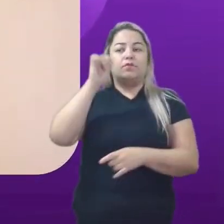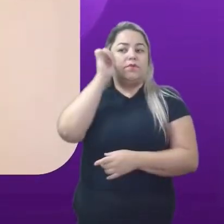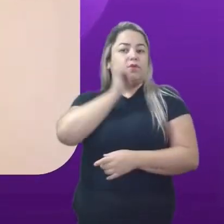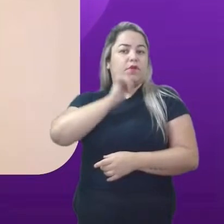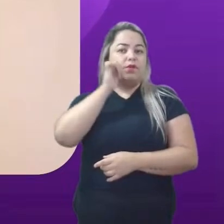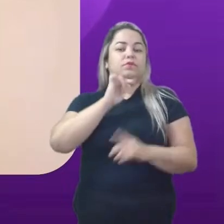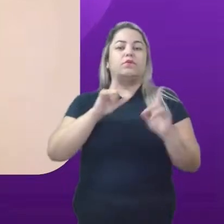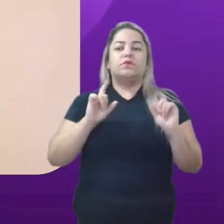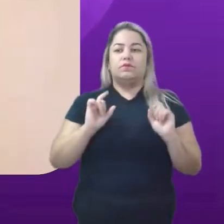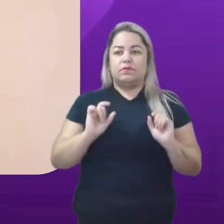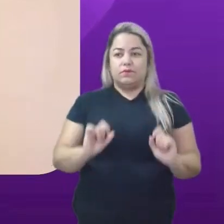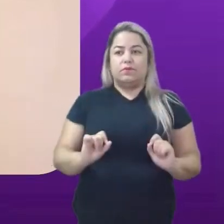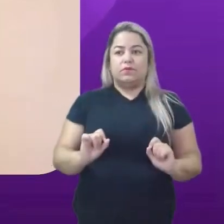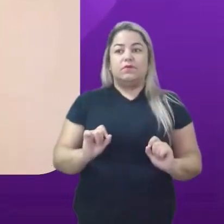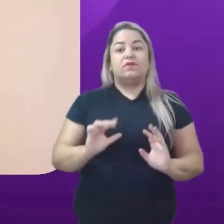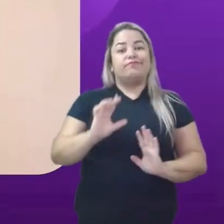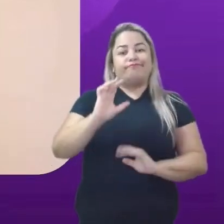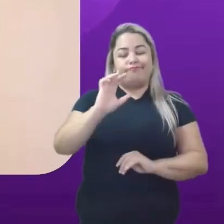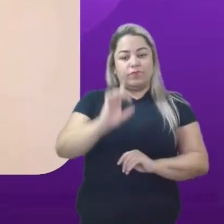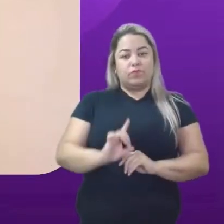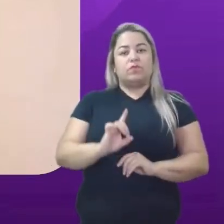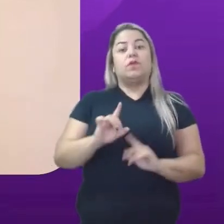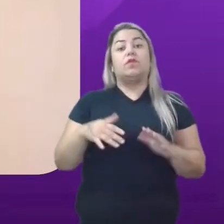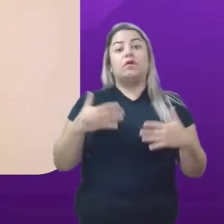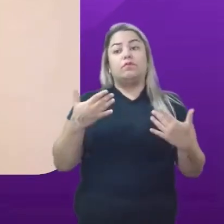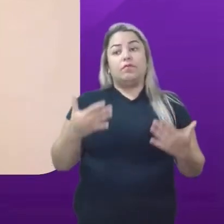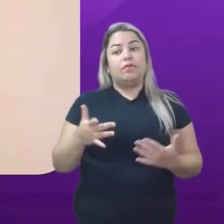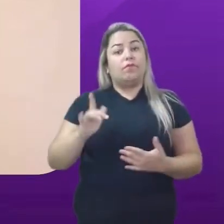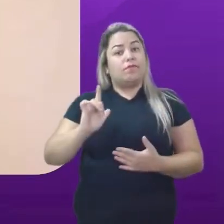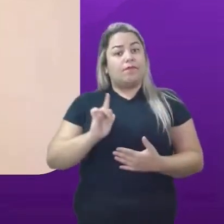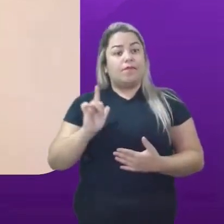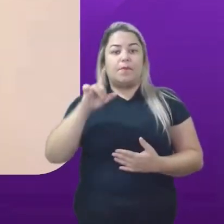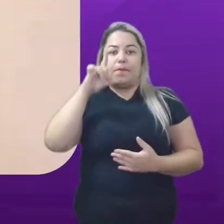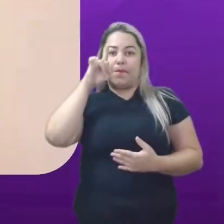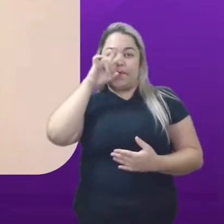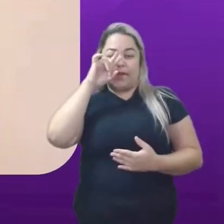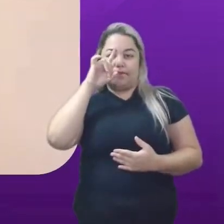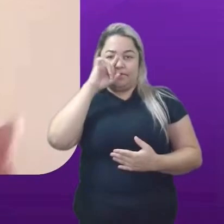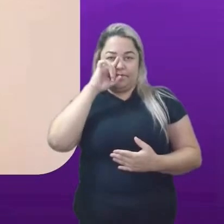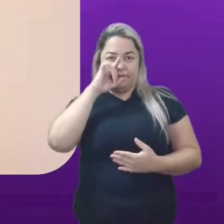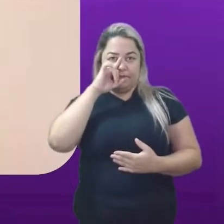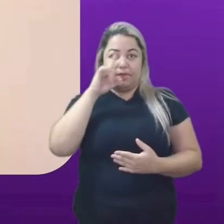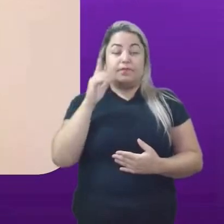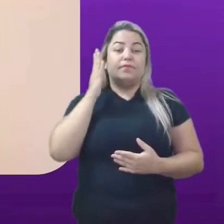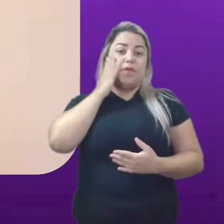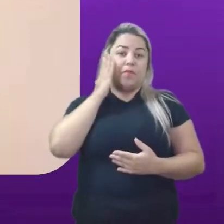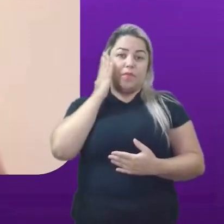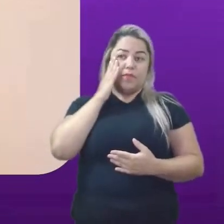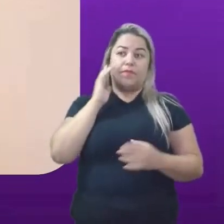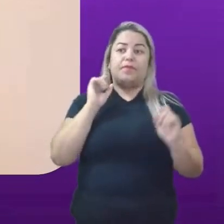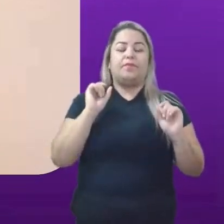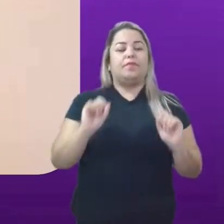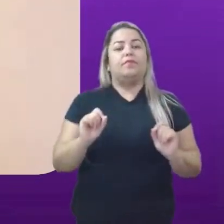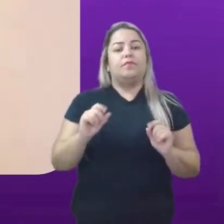mulheres, essa ausência de direito, ela é ainda mais grave, né? A gente sabe que dentro